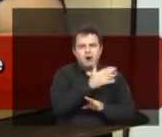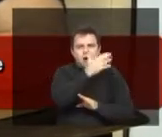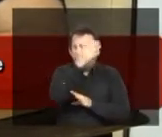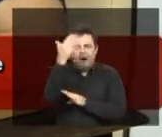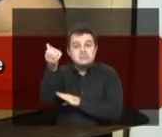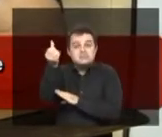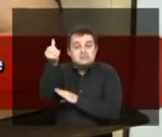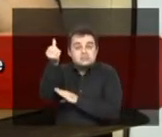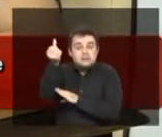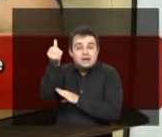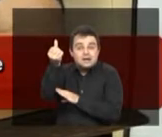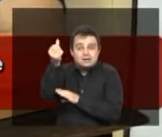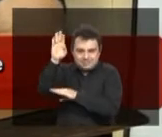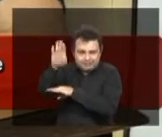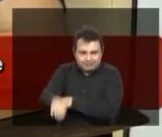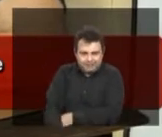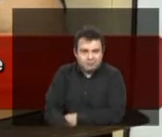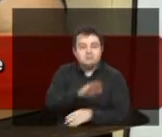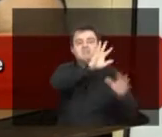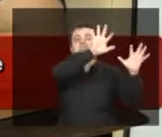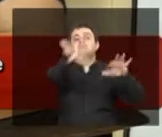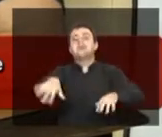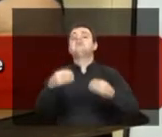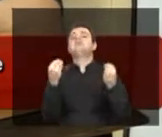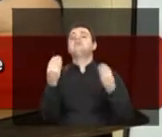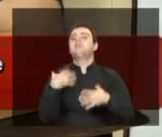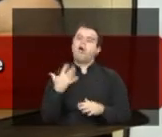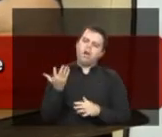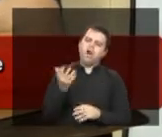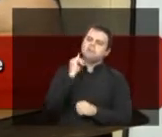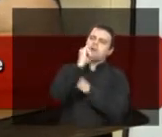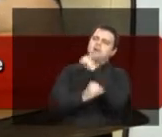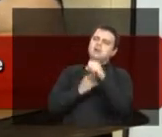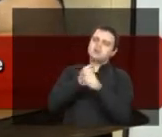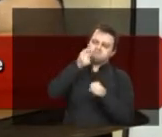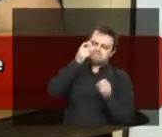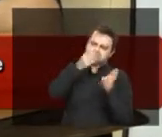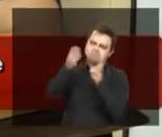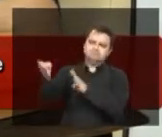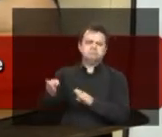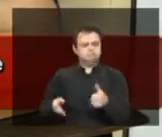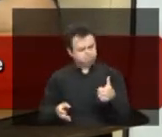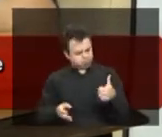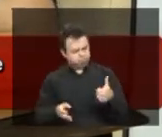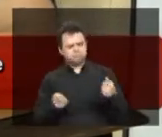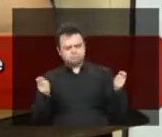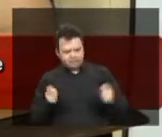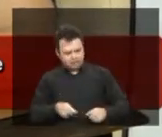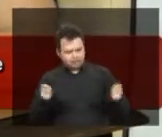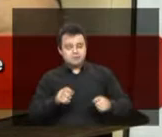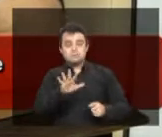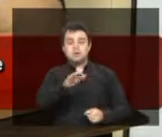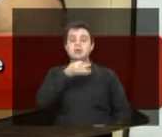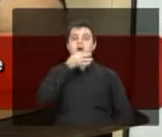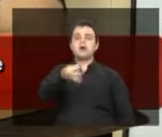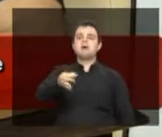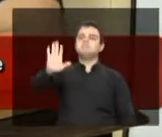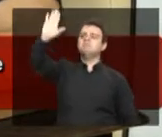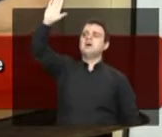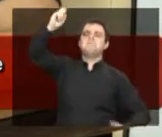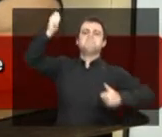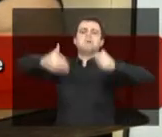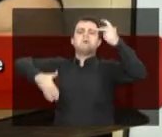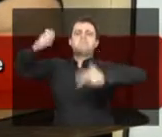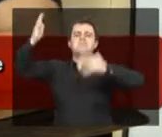18 horas, o munícipe vai vir aqui quando? Ele acompanha pela internet? Ele pode acompanhar, mas para ele se manifestar